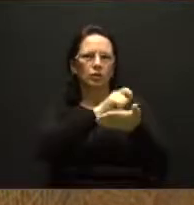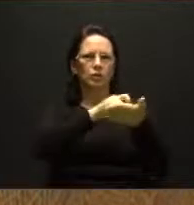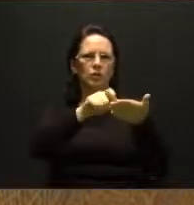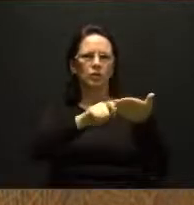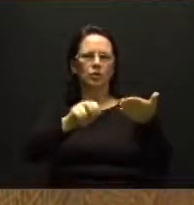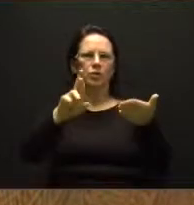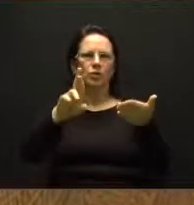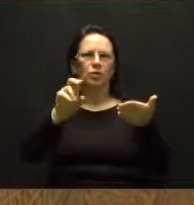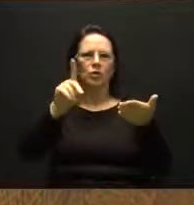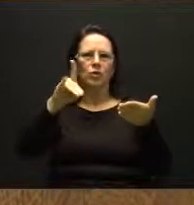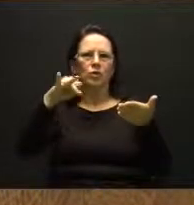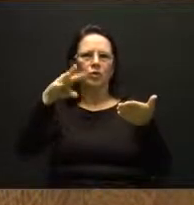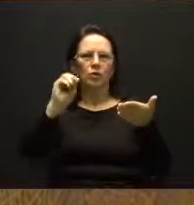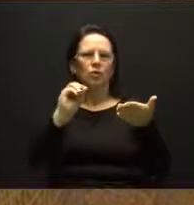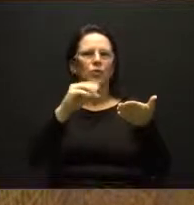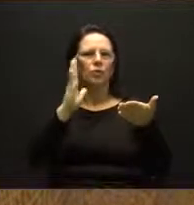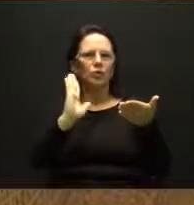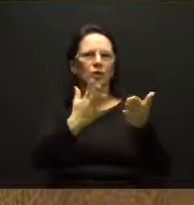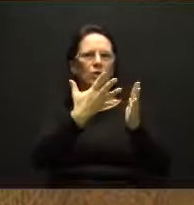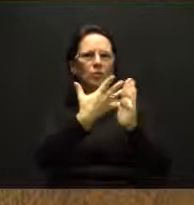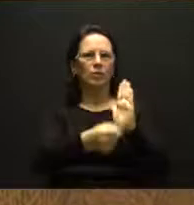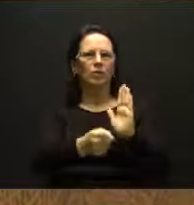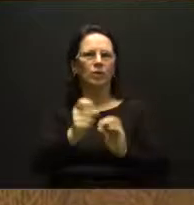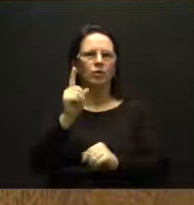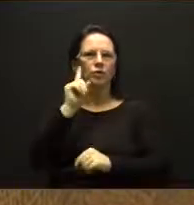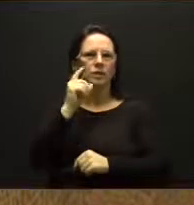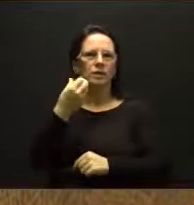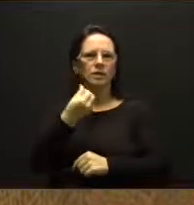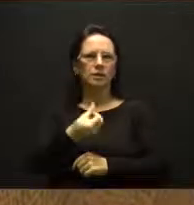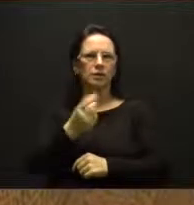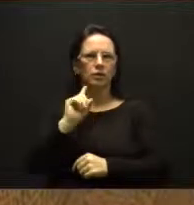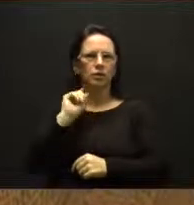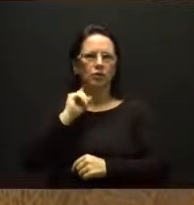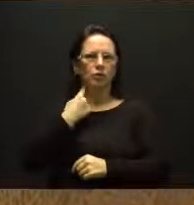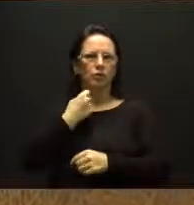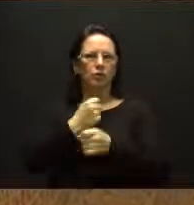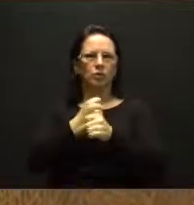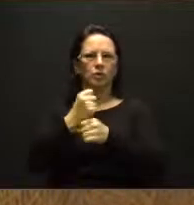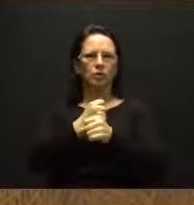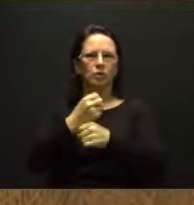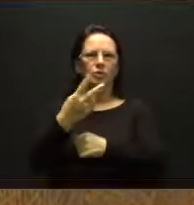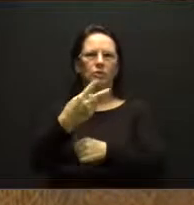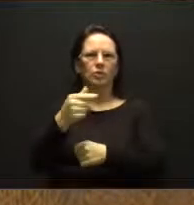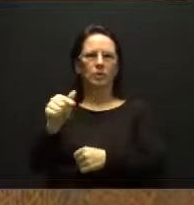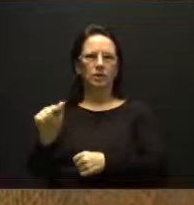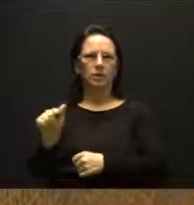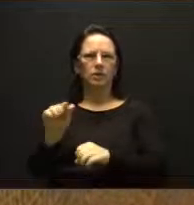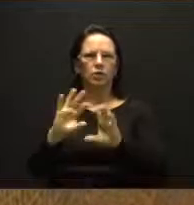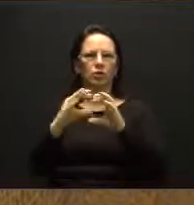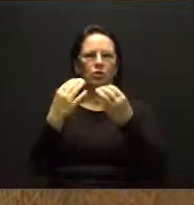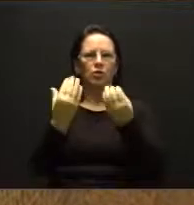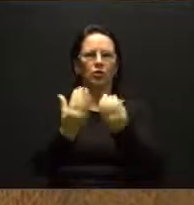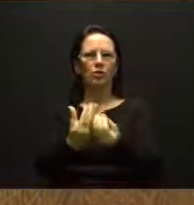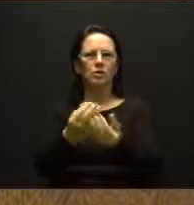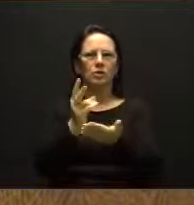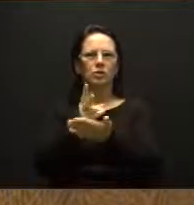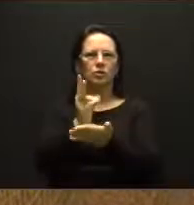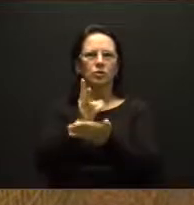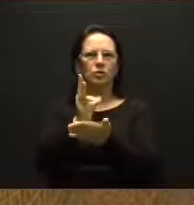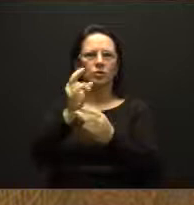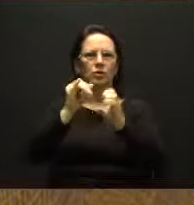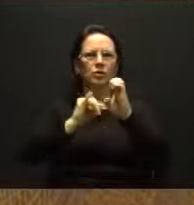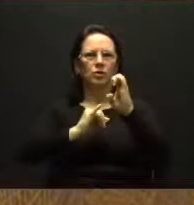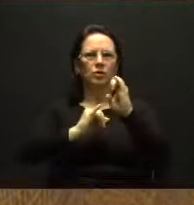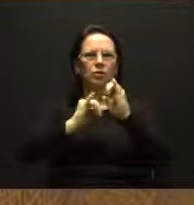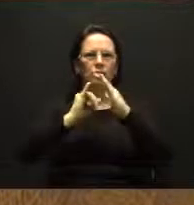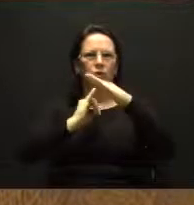soares aprovada em 6 de junho do corrente ano sendo denominada comissão permanente de indústria comércio